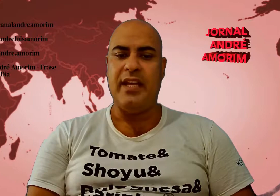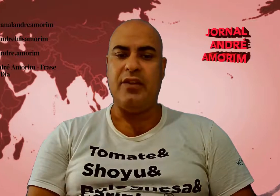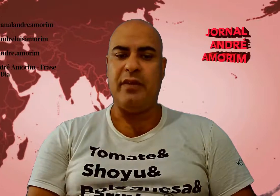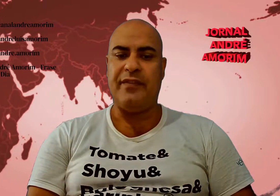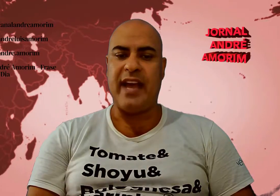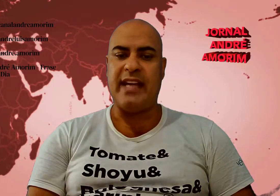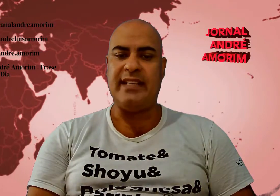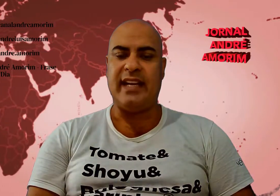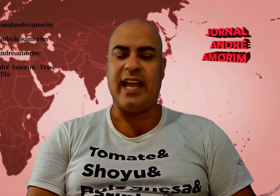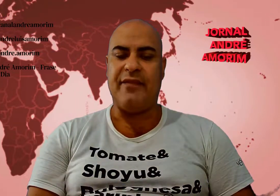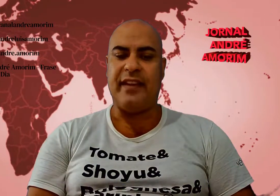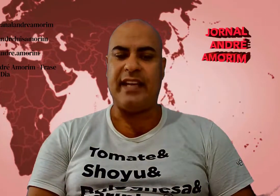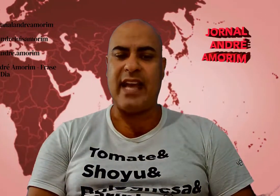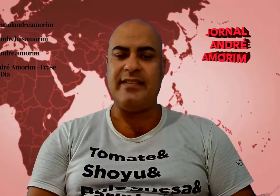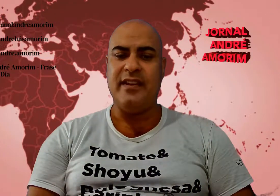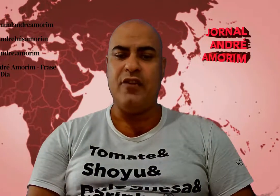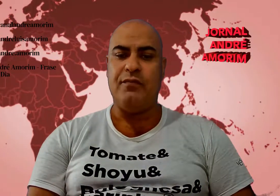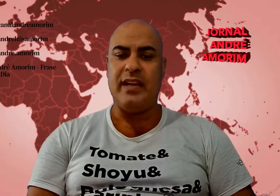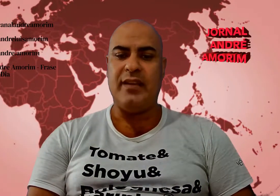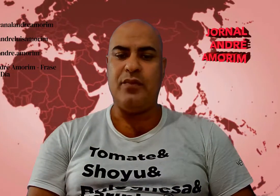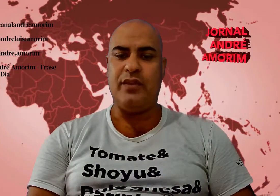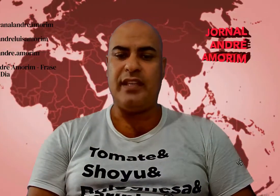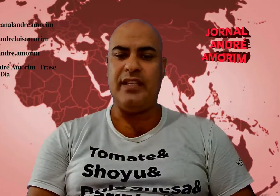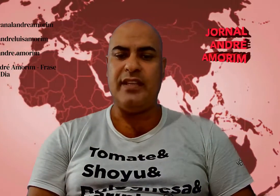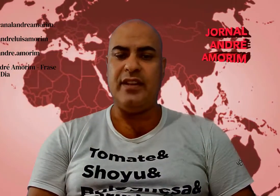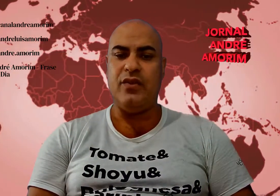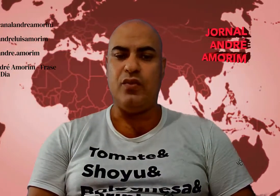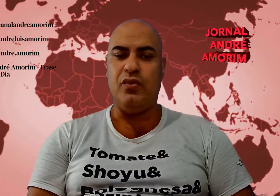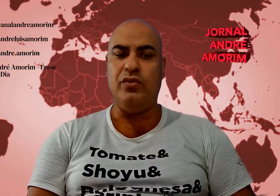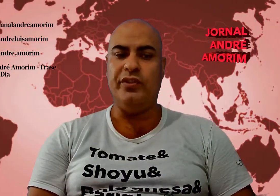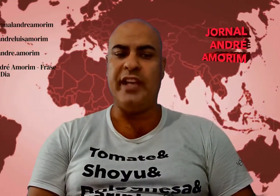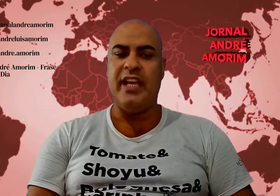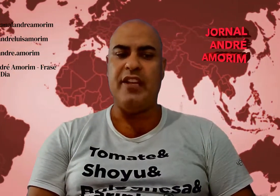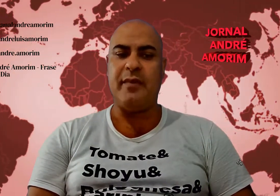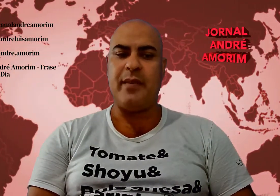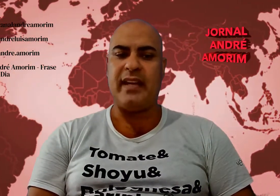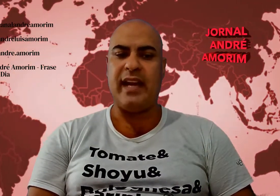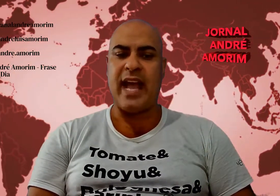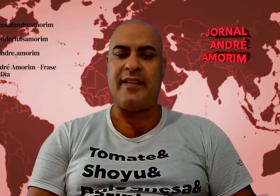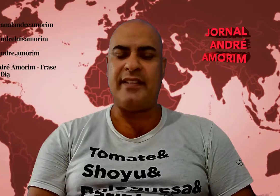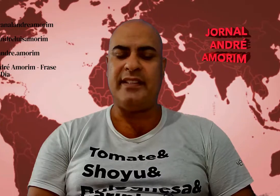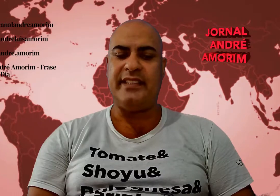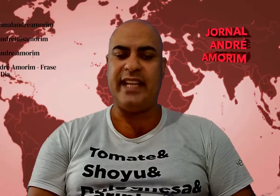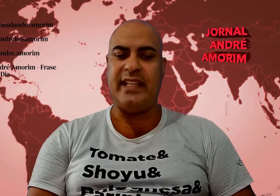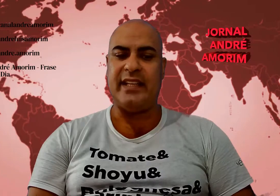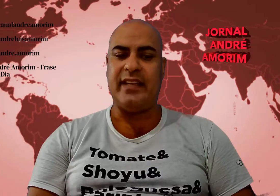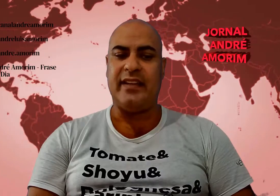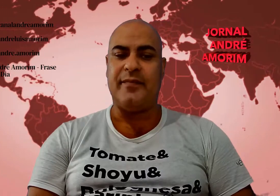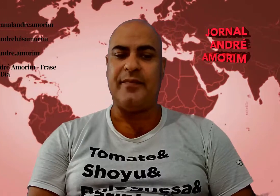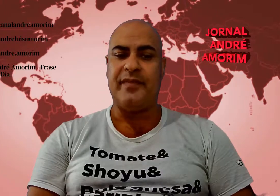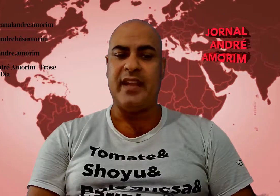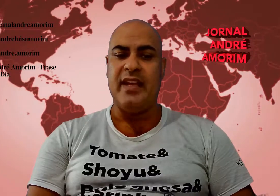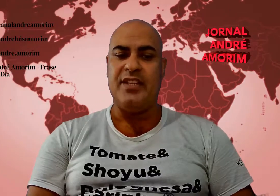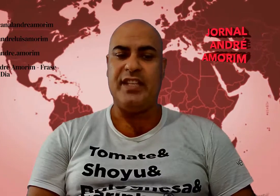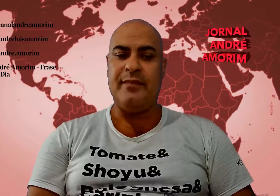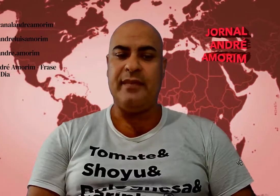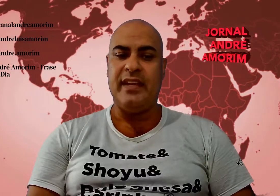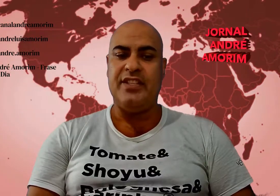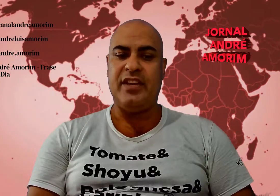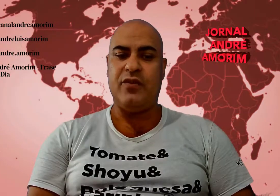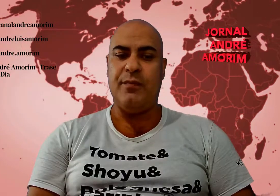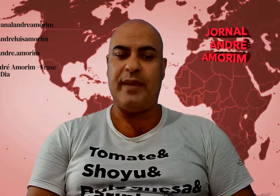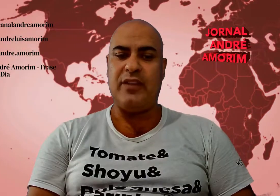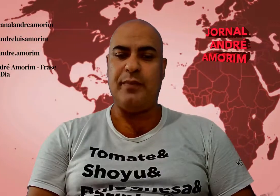Town, uma Ferrari LaFerrari, uma Lamborghini Urus e uma McLaren Senna.